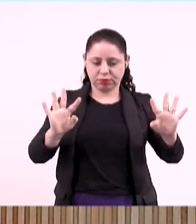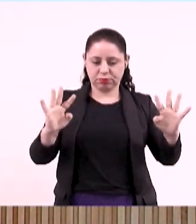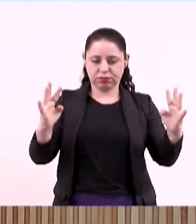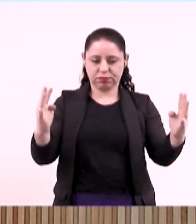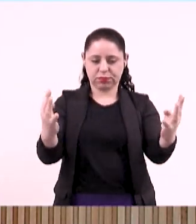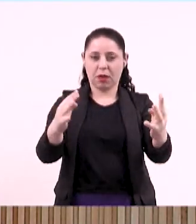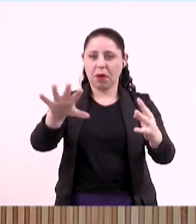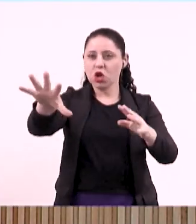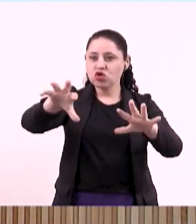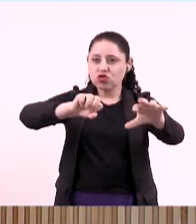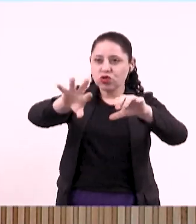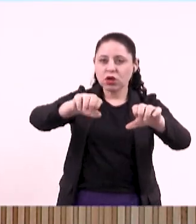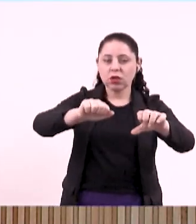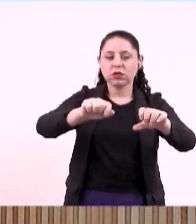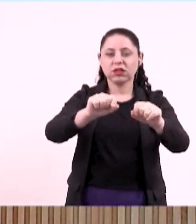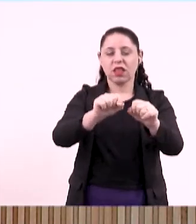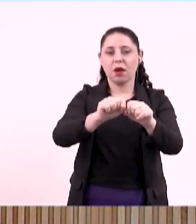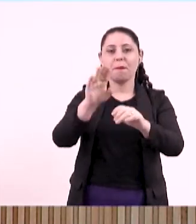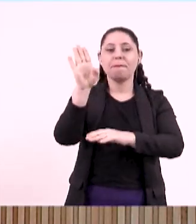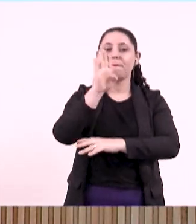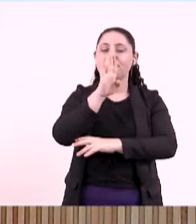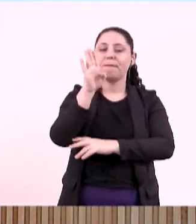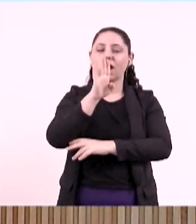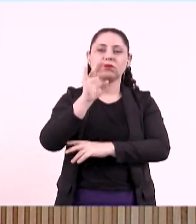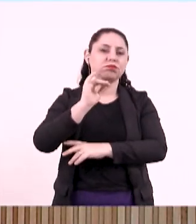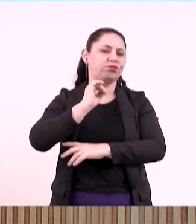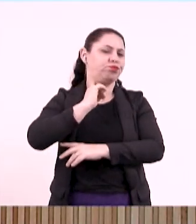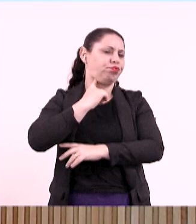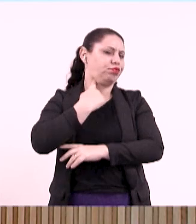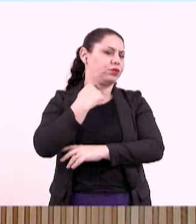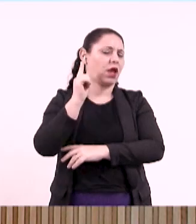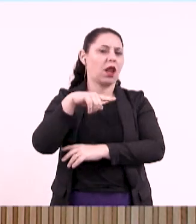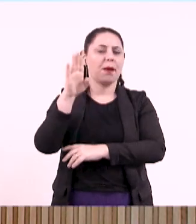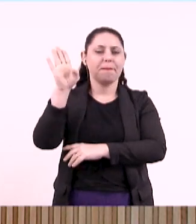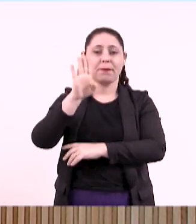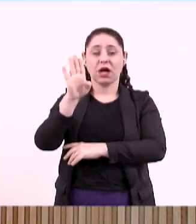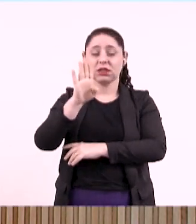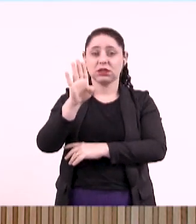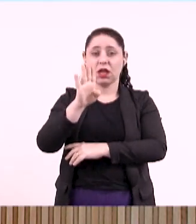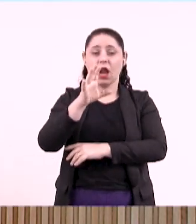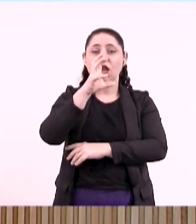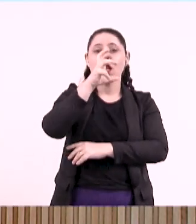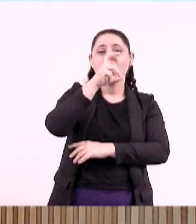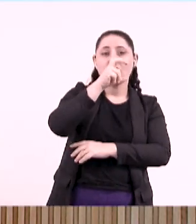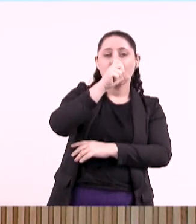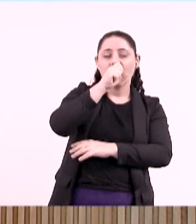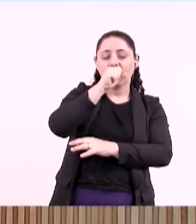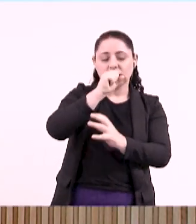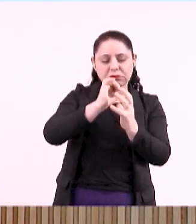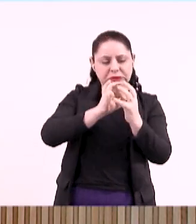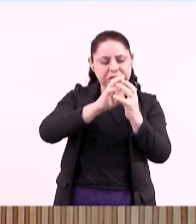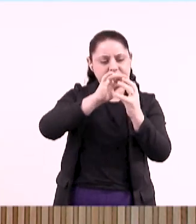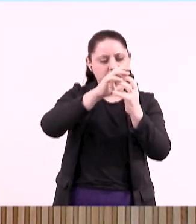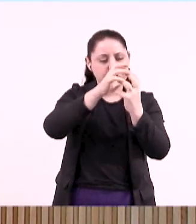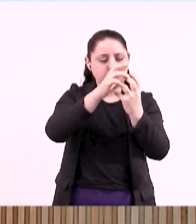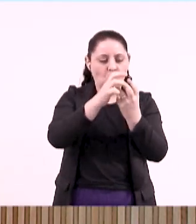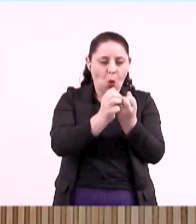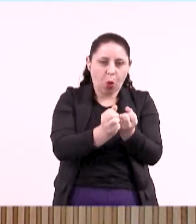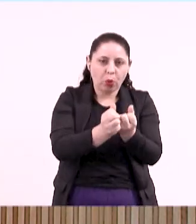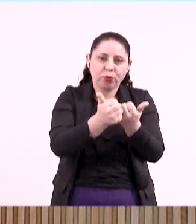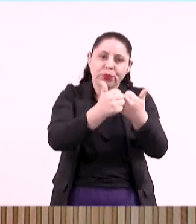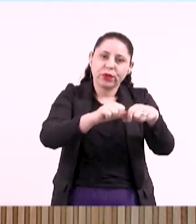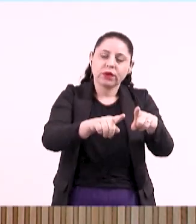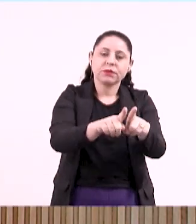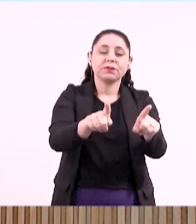atrair insetos que produzem uma bactéria altamente nociva aos cítricos, como por exemplo a laranja. Em Mato Grosso do Sul